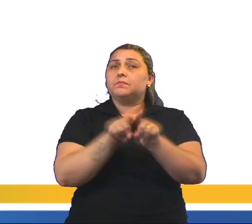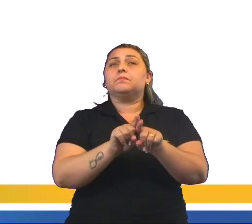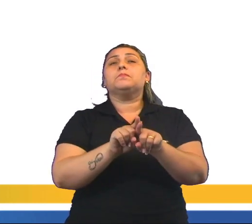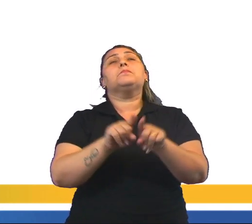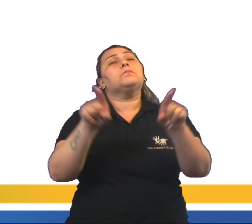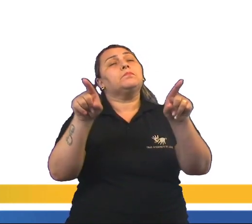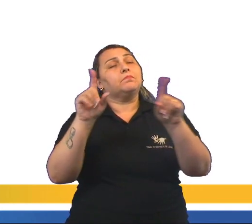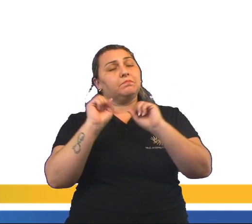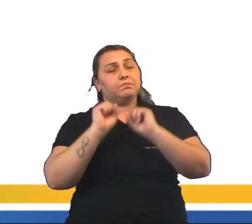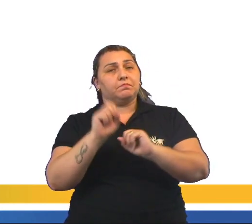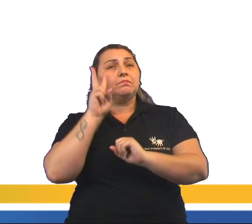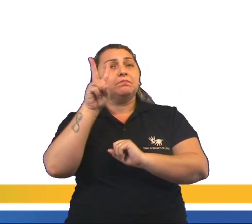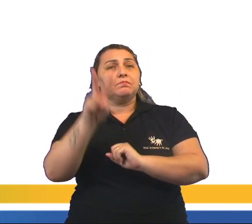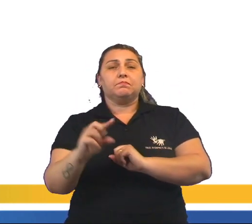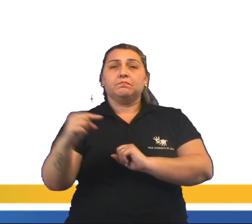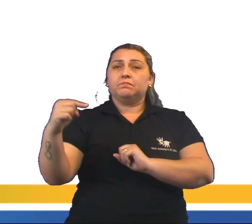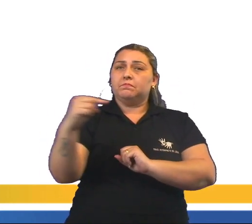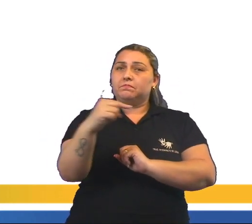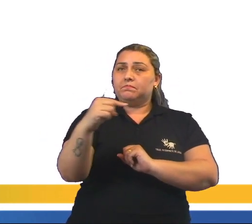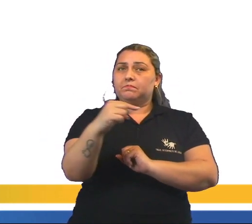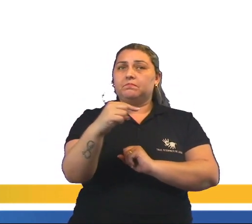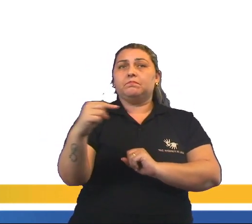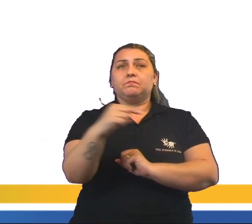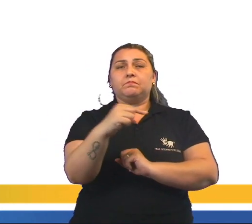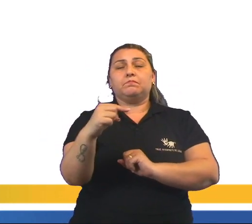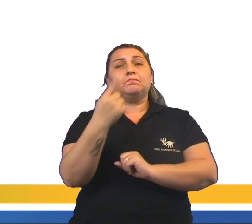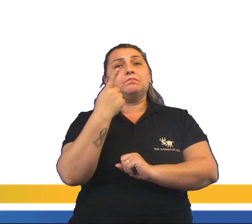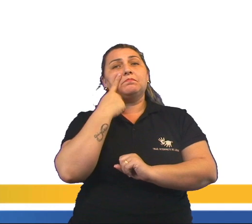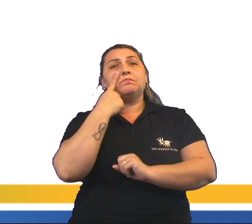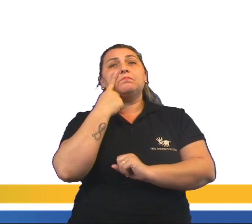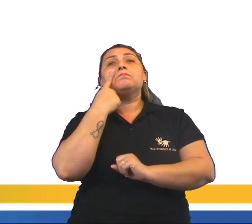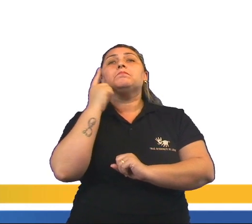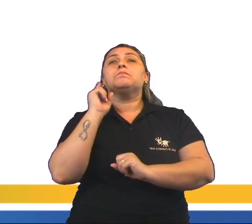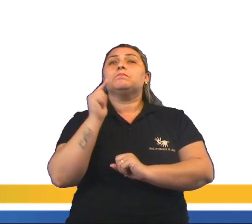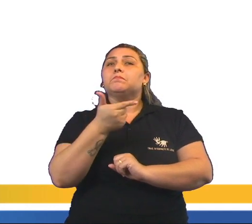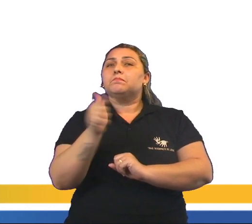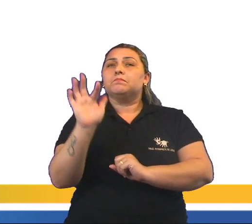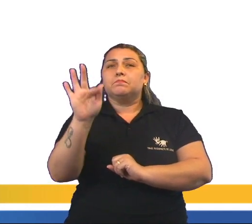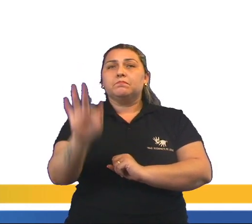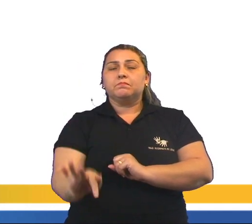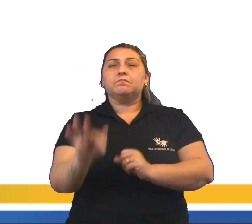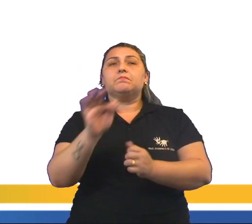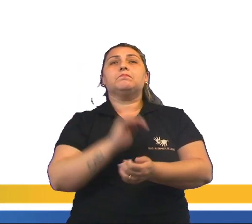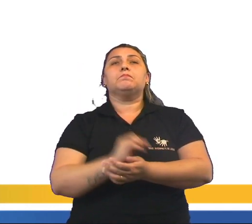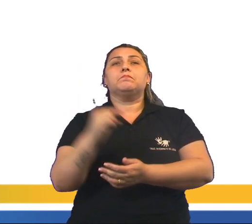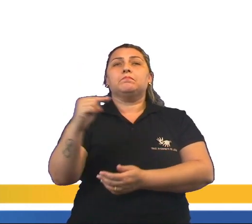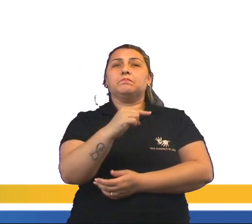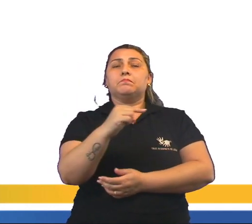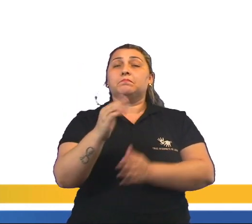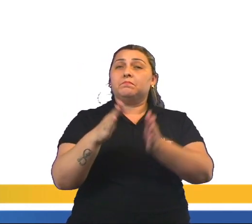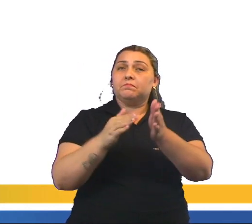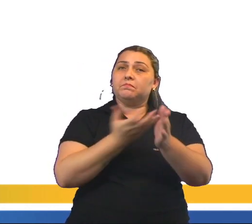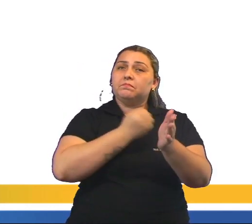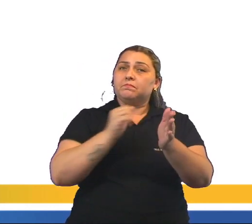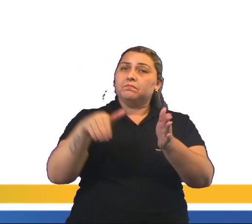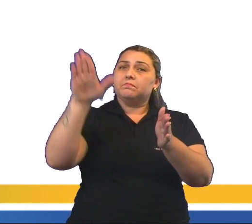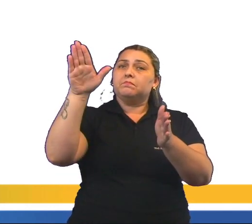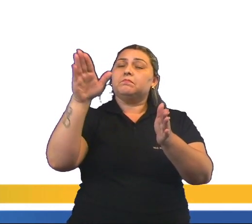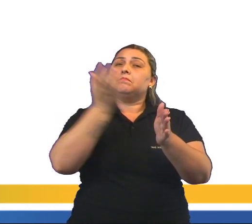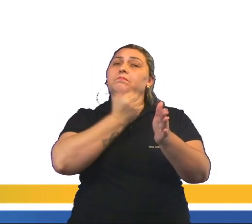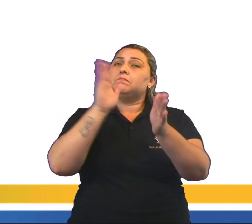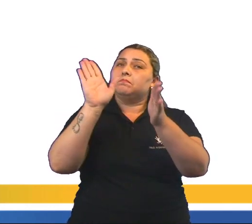a gente também pode ver dos negativos sendo ele infinitos a gente começa agora do número maior